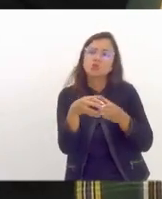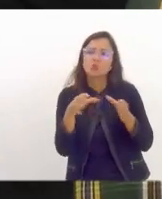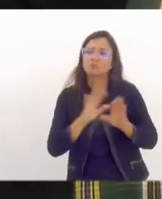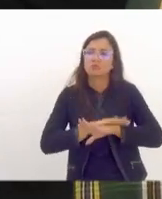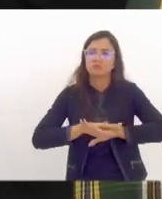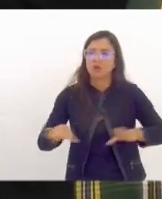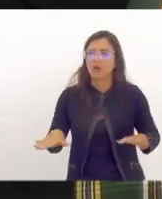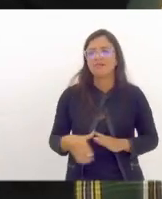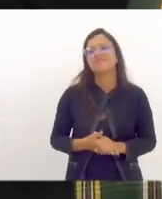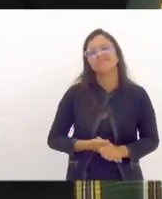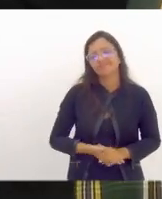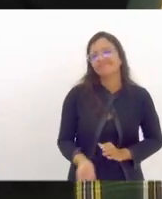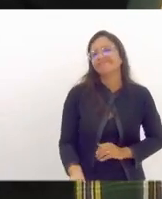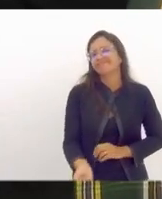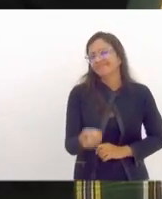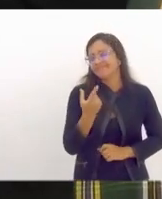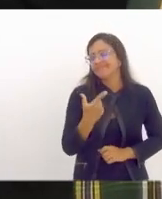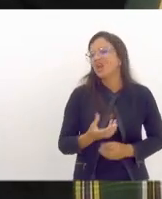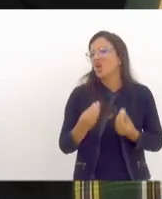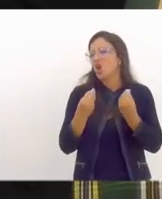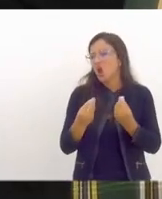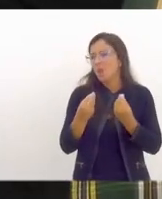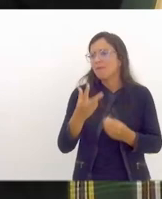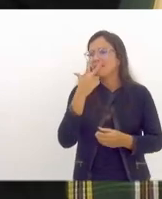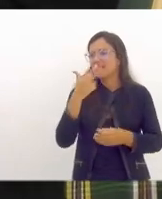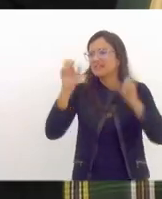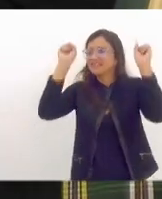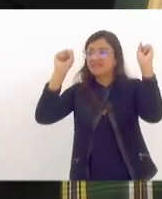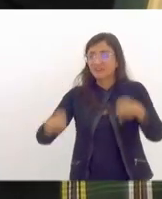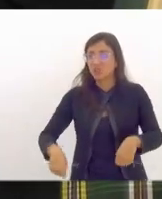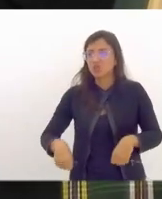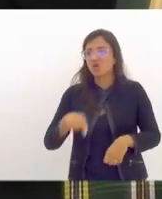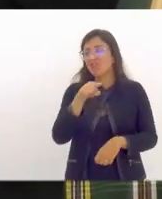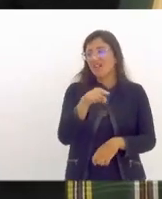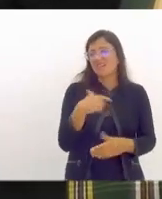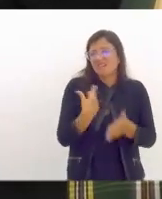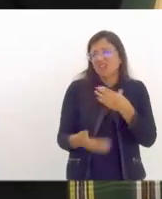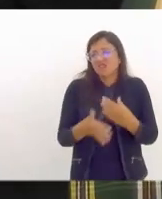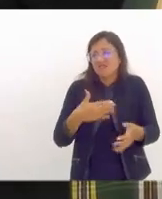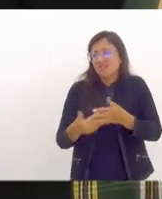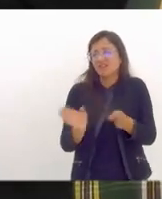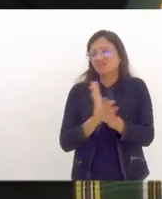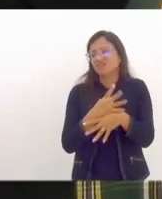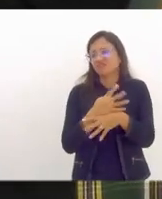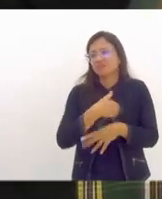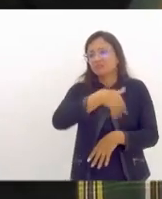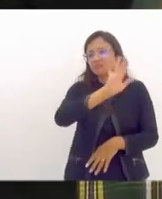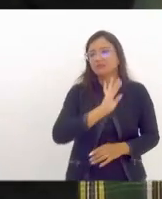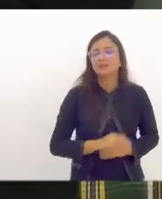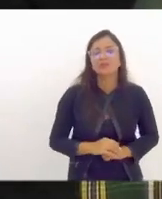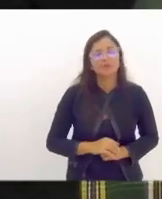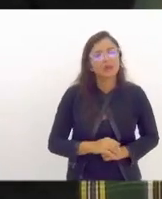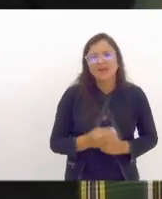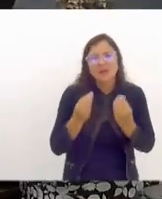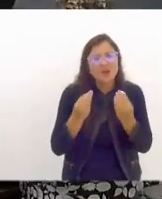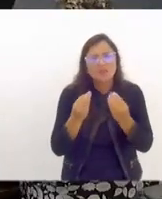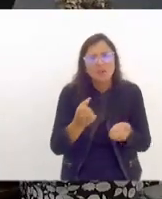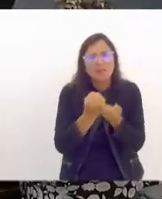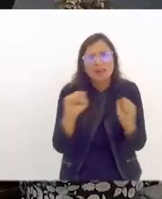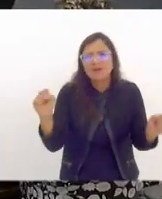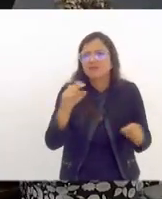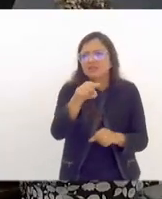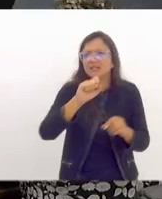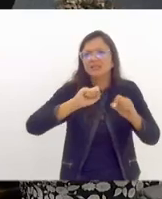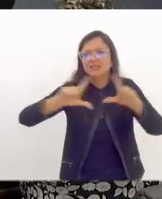coletivo absurdo como se o fechamento de um cinema e a permanência do maior exibidor de filmes brasileiros do mundo com